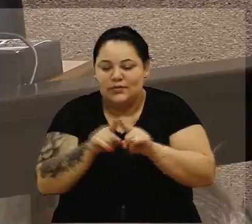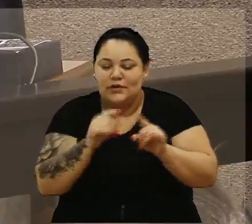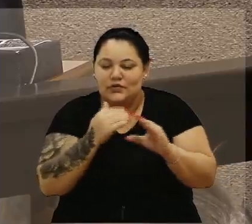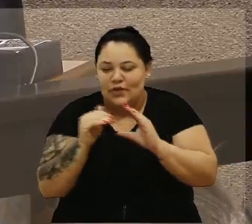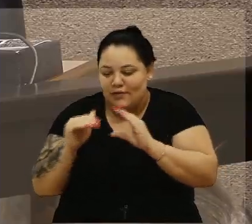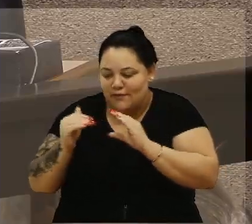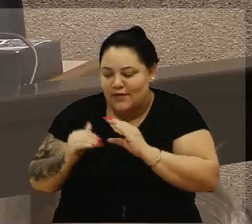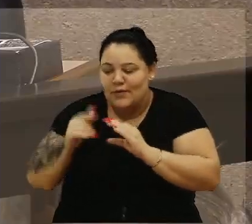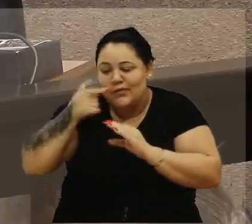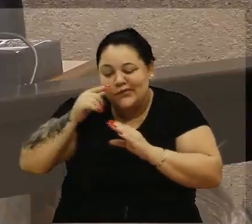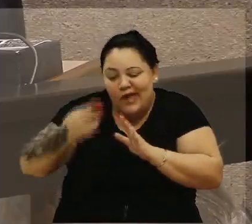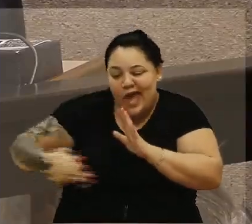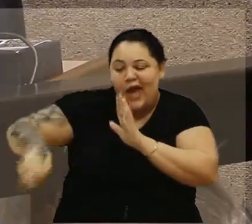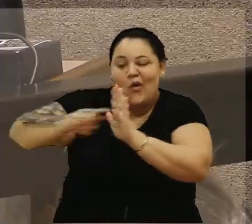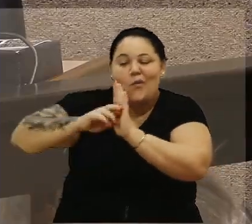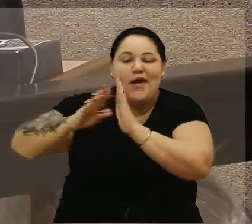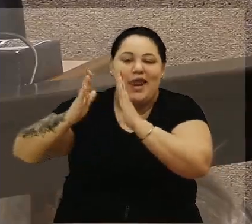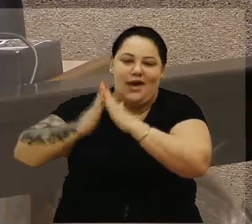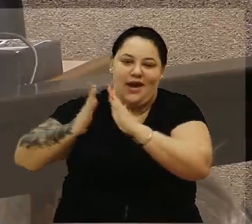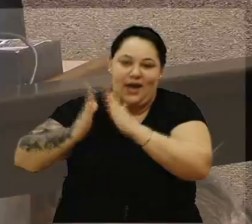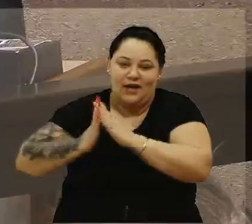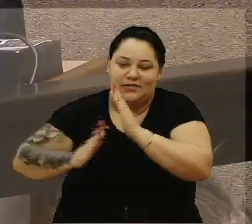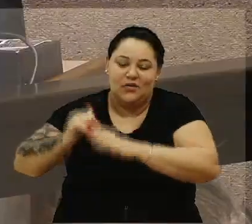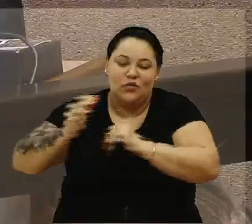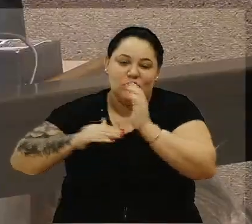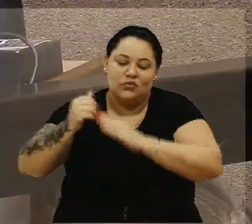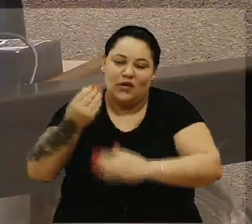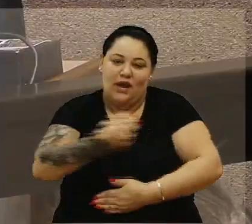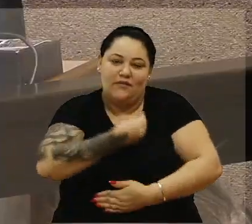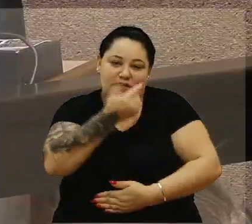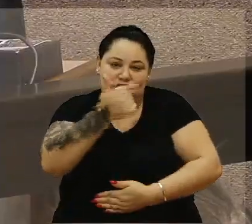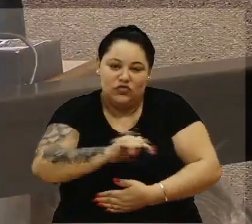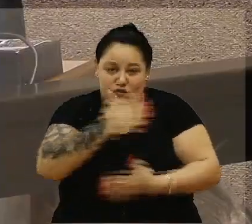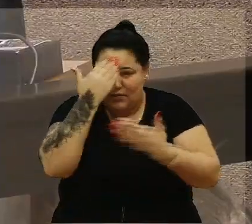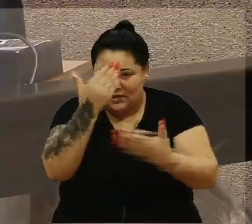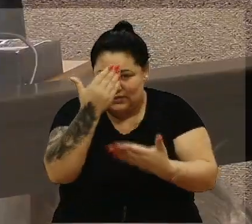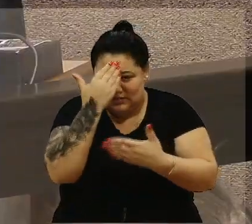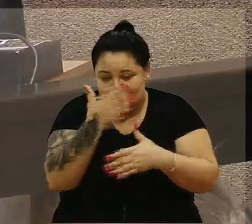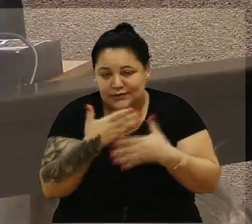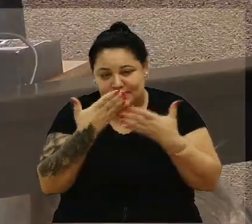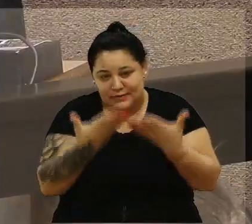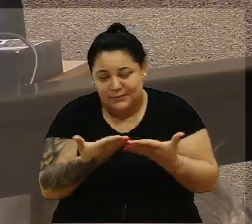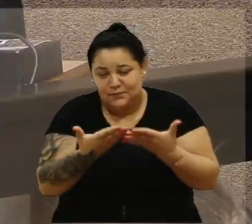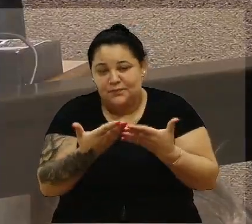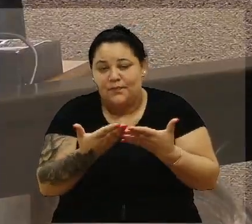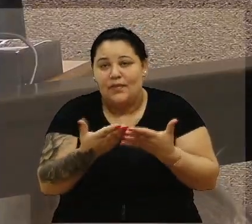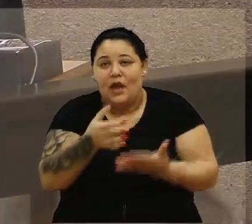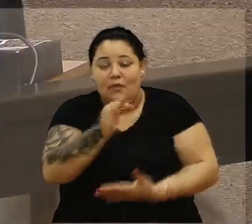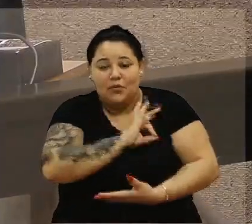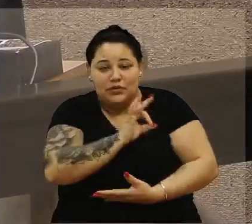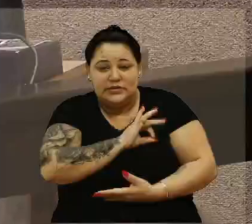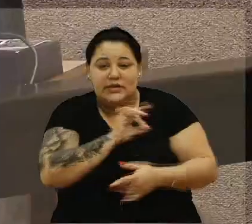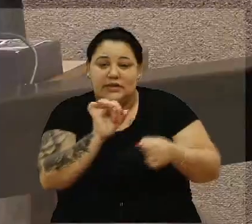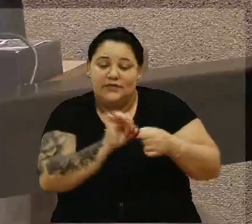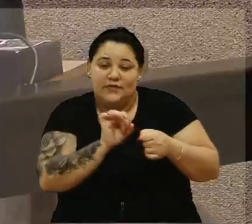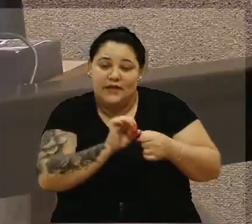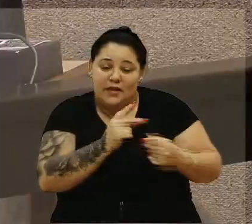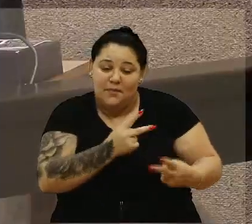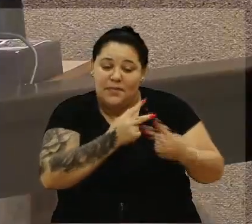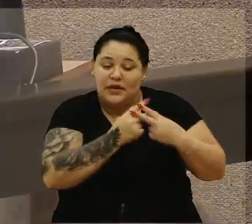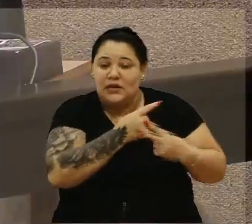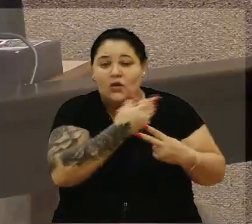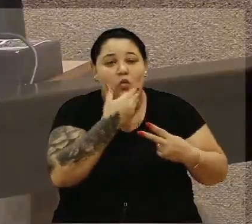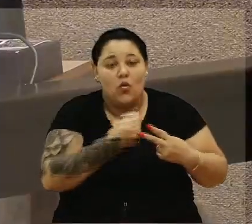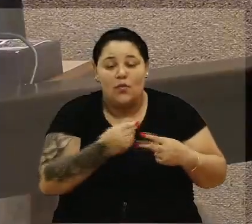para reconstruírem a casa e a vida deles. E aqui o nosso agradecimento, então, tanto à delegacia que fez a prisão desse indivíduo,